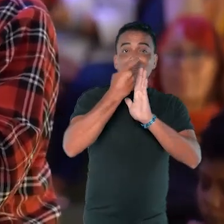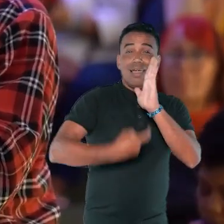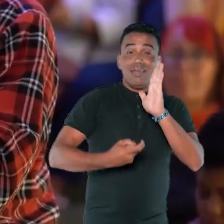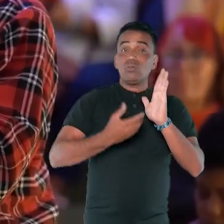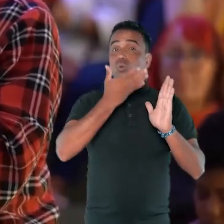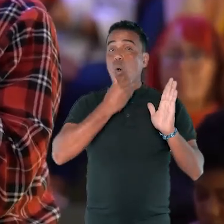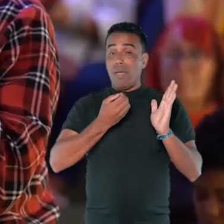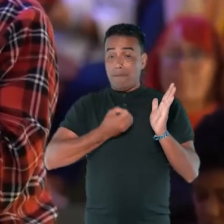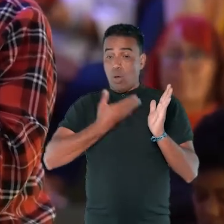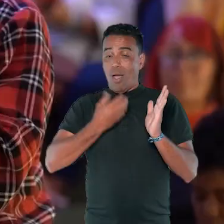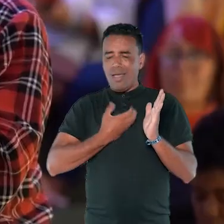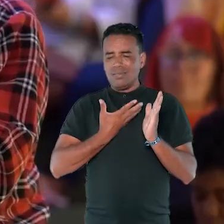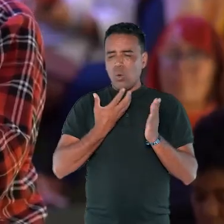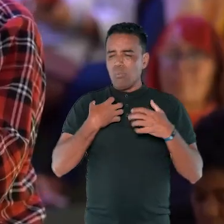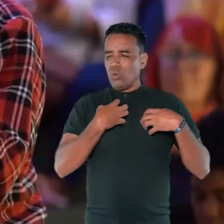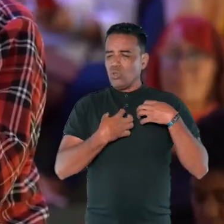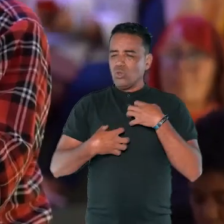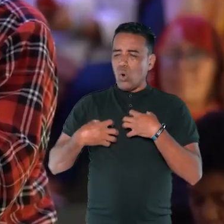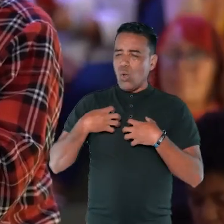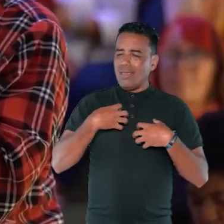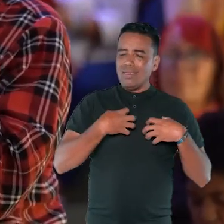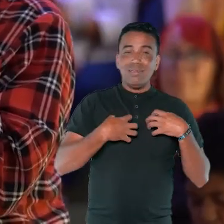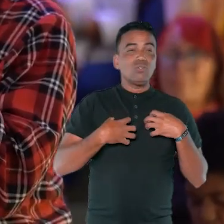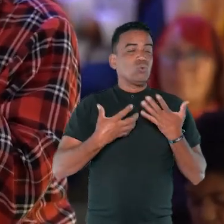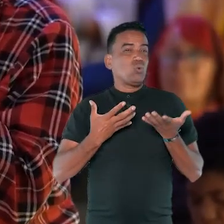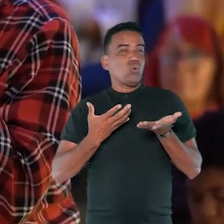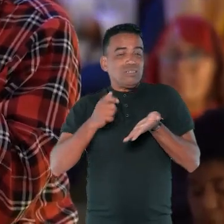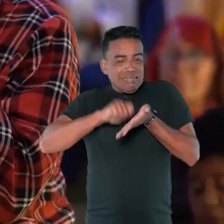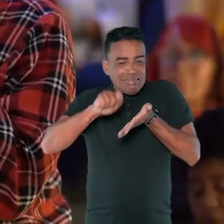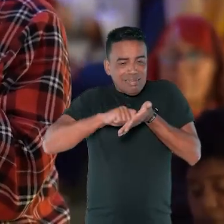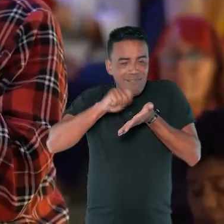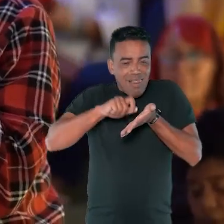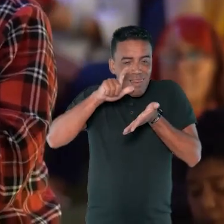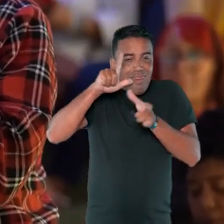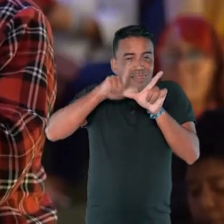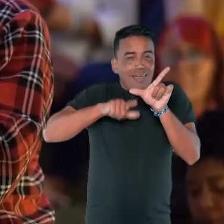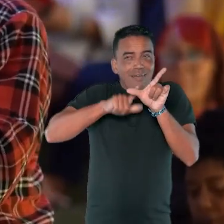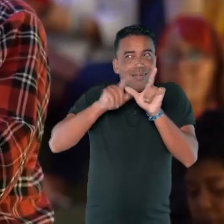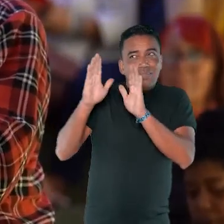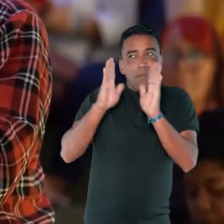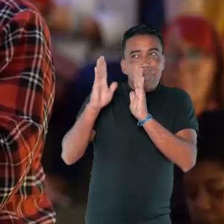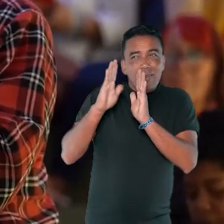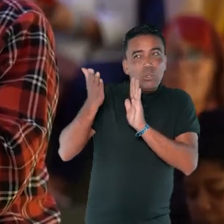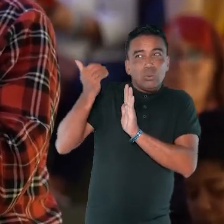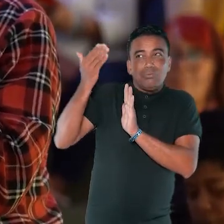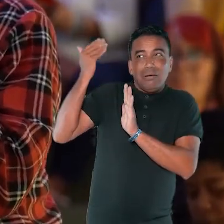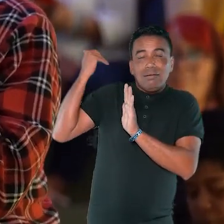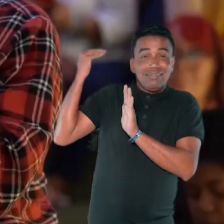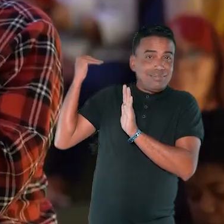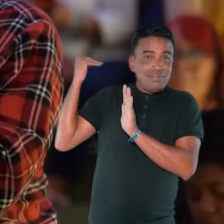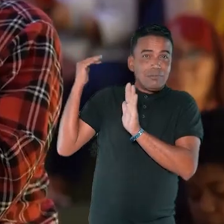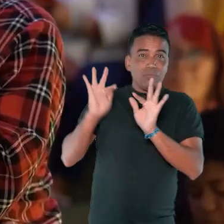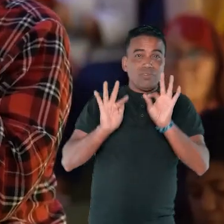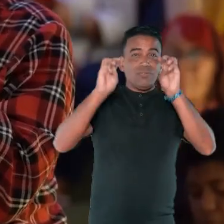sido muito dolorido para o Afonso escrever esse poema, principalmente pela época em que ele foi escrito, já final